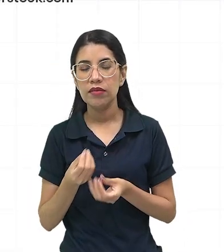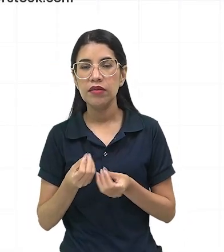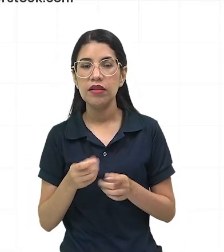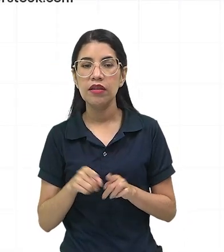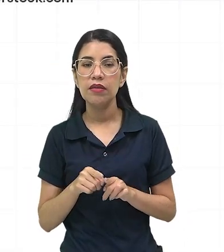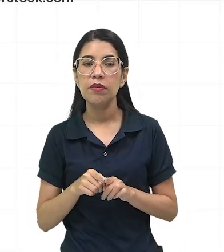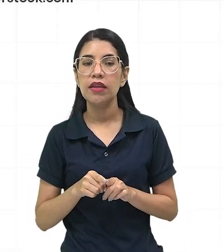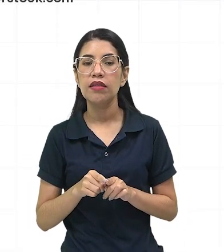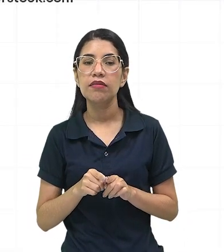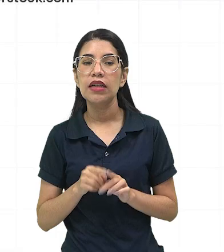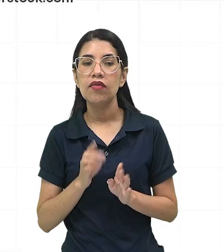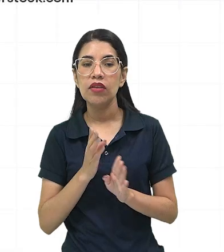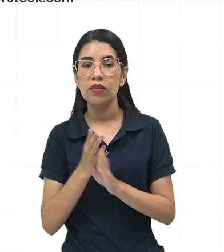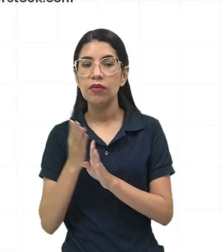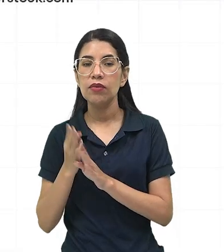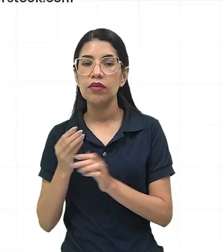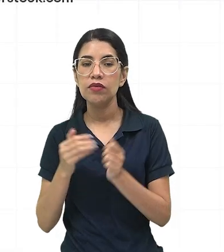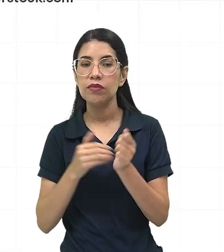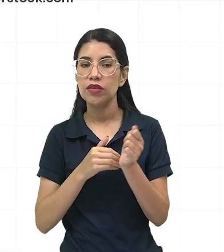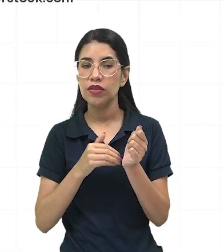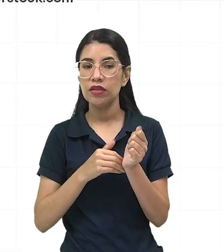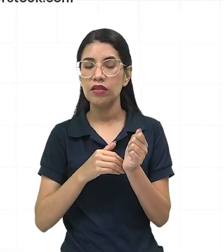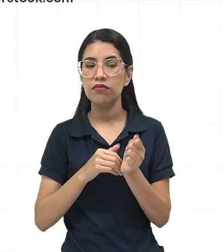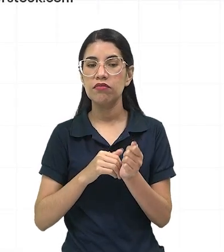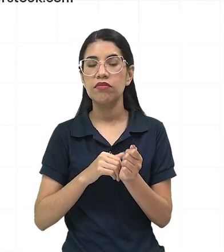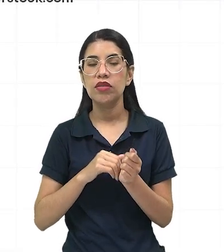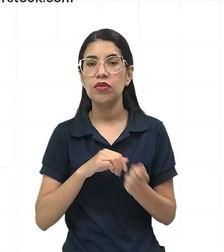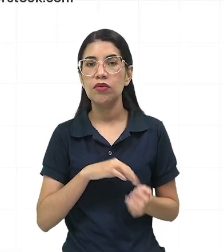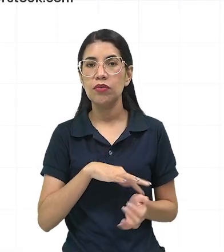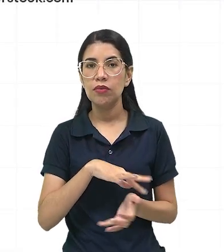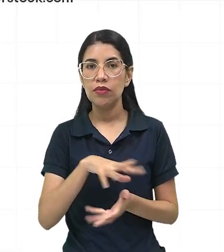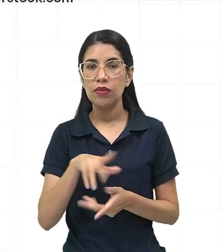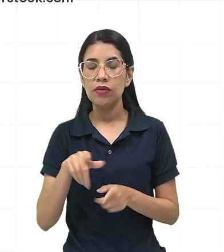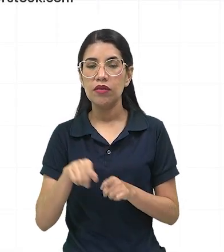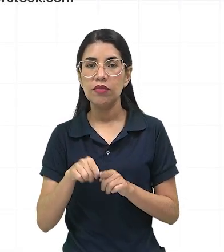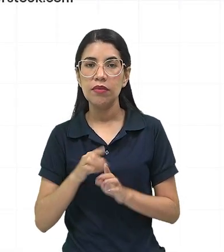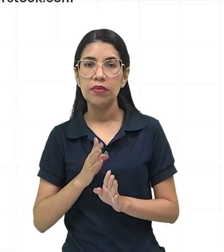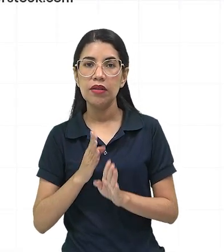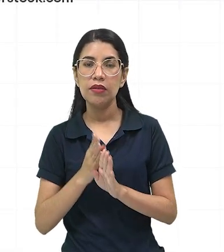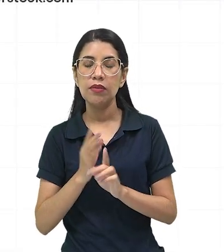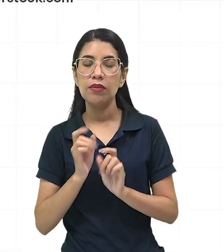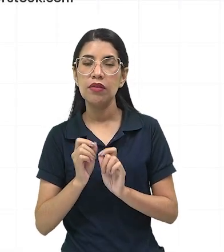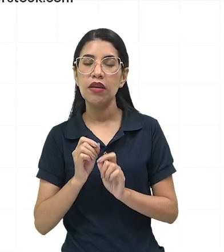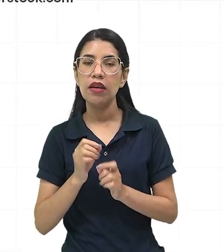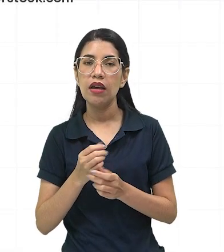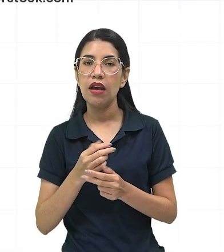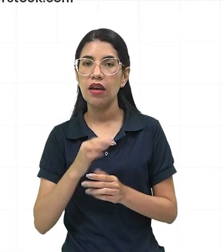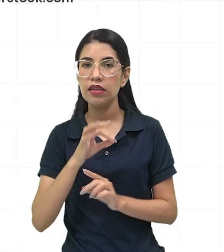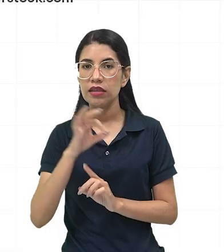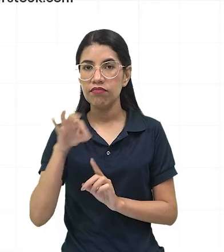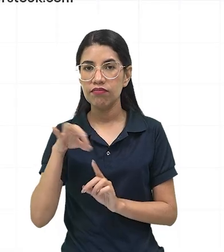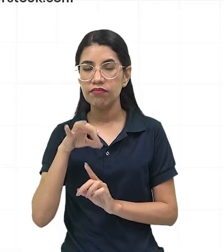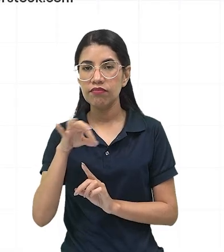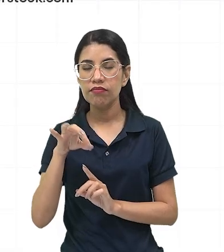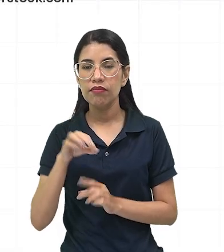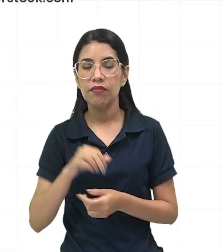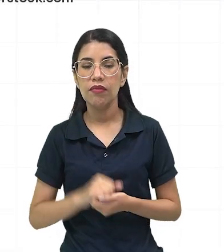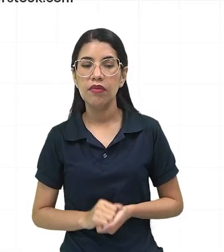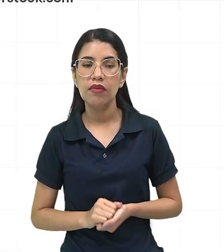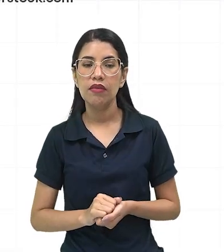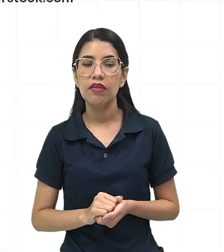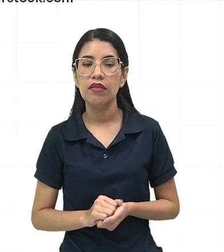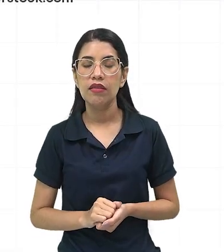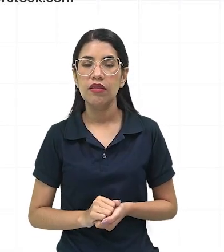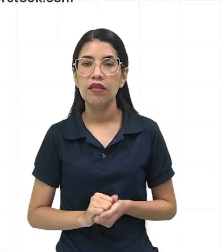com o mistério do mundo, ele vai encontrar também nesse mundo a dimensão da sacralidade, ok?